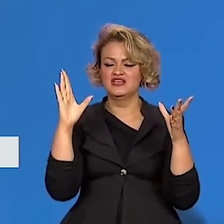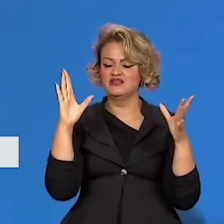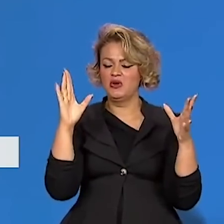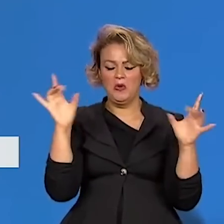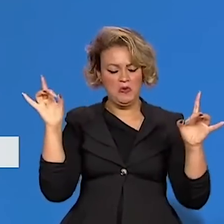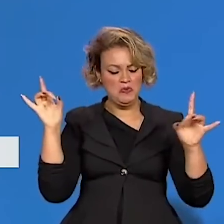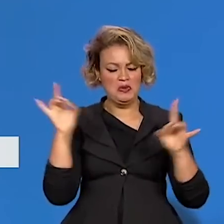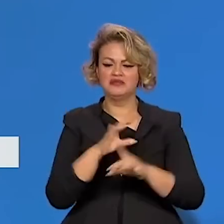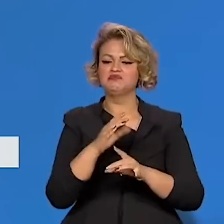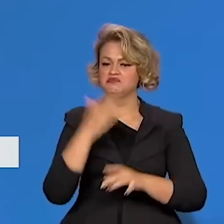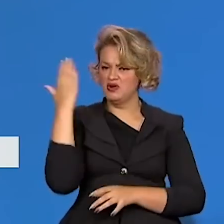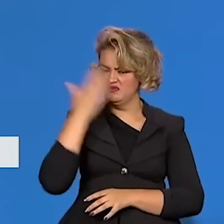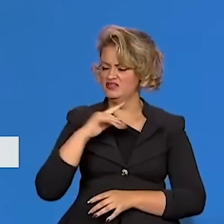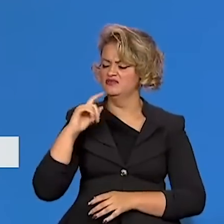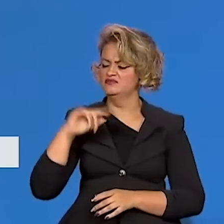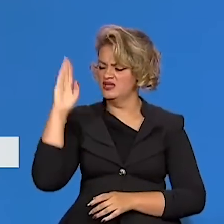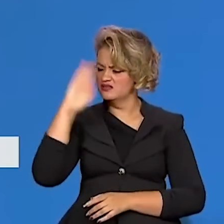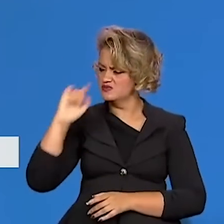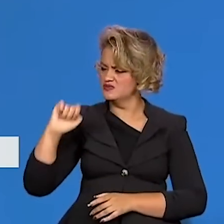viver